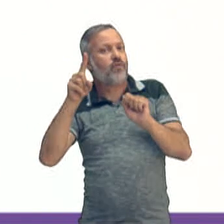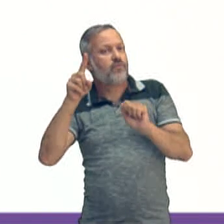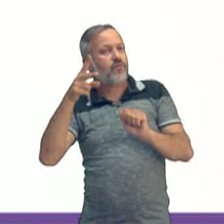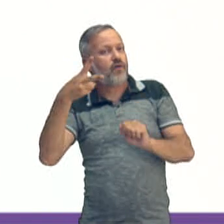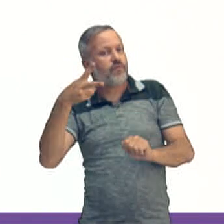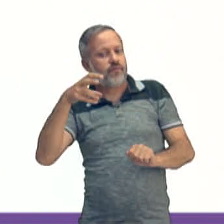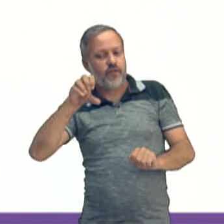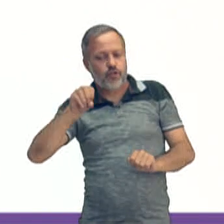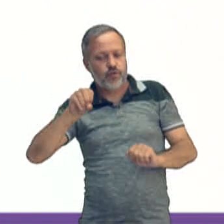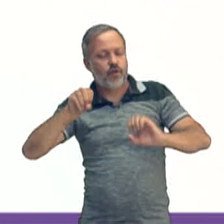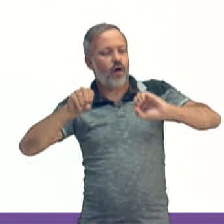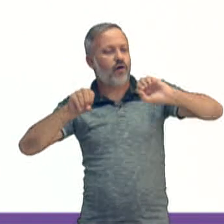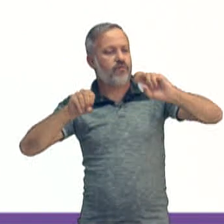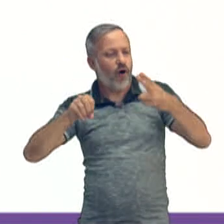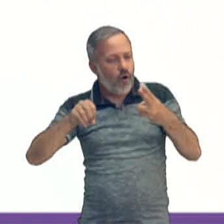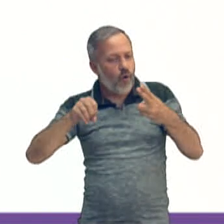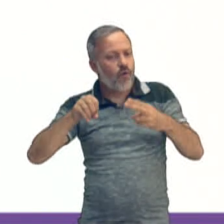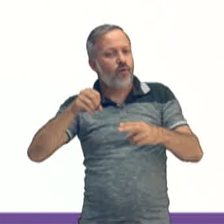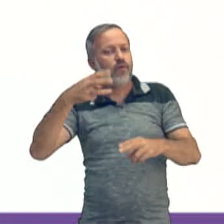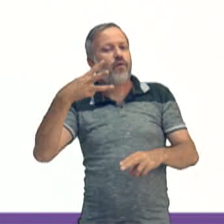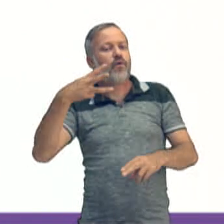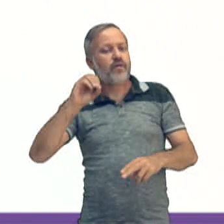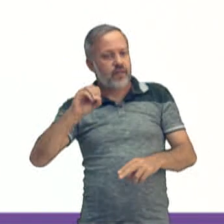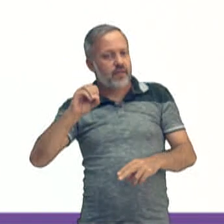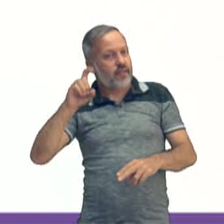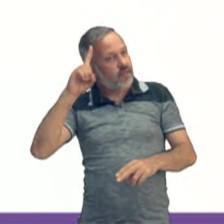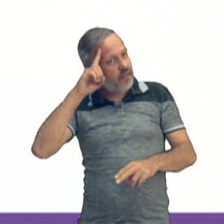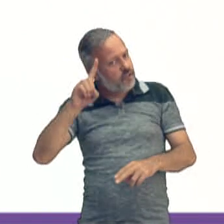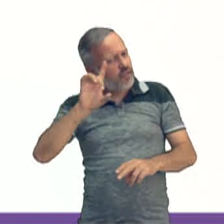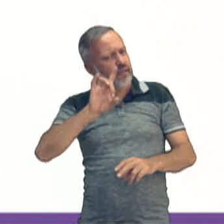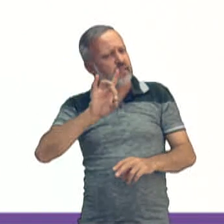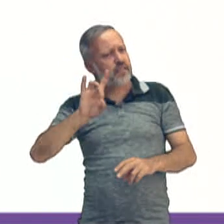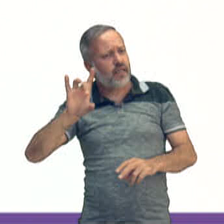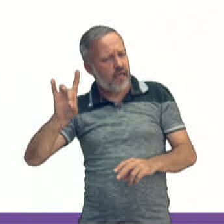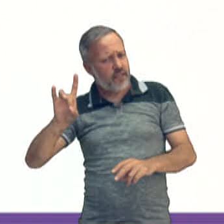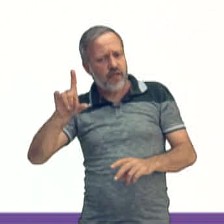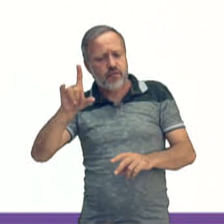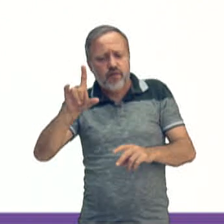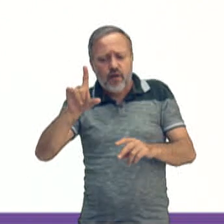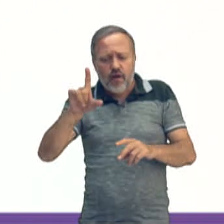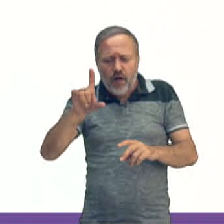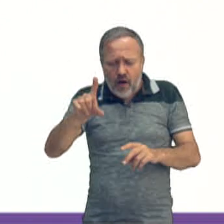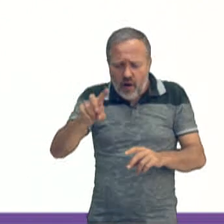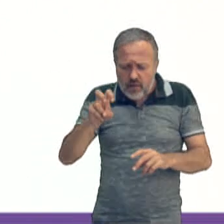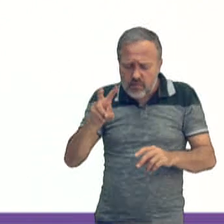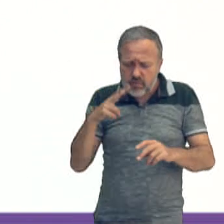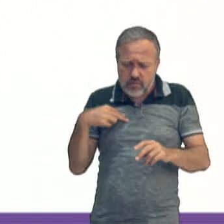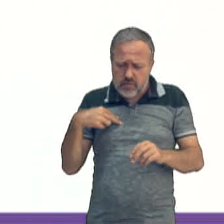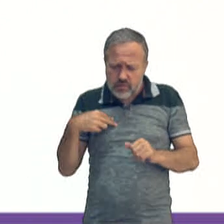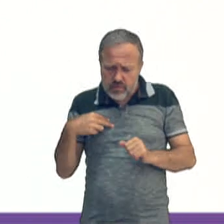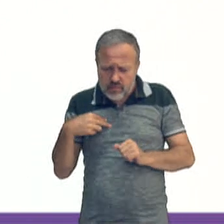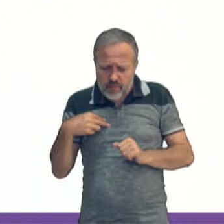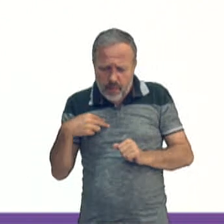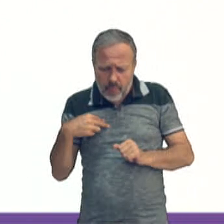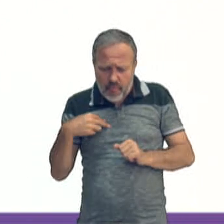ele serviu como base para o calendário judeu. Aí então, o ano tinha